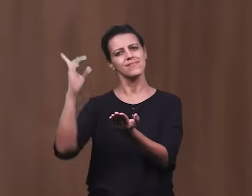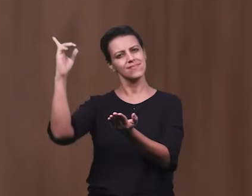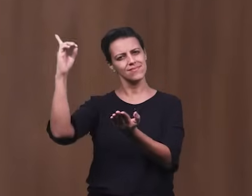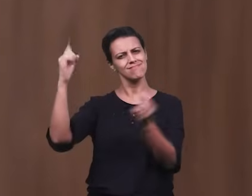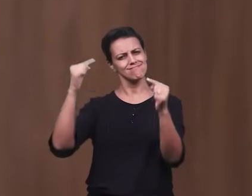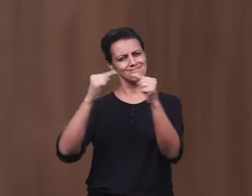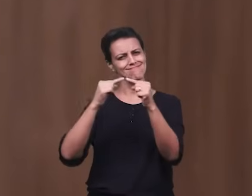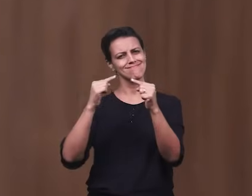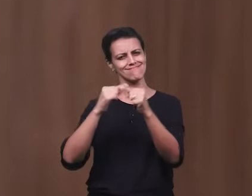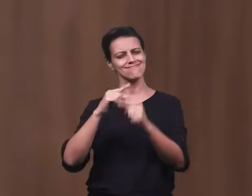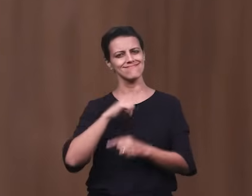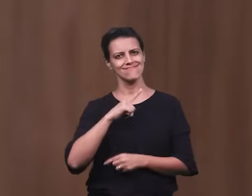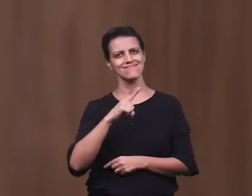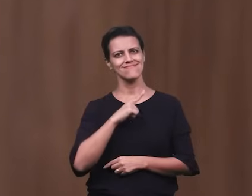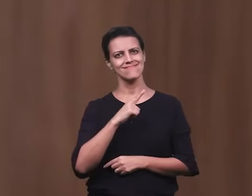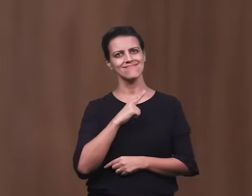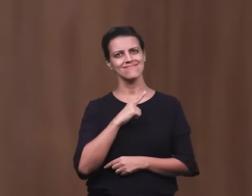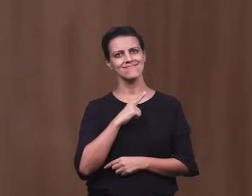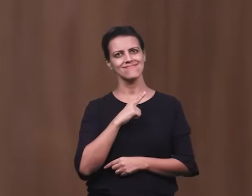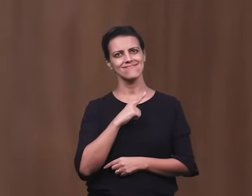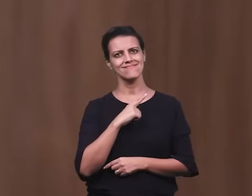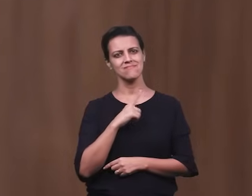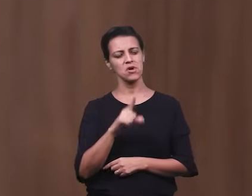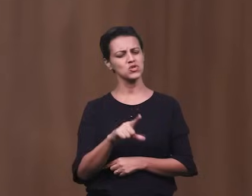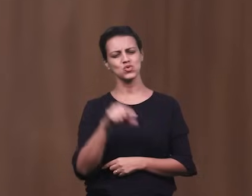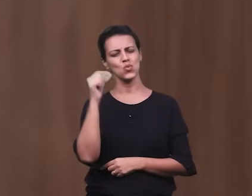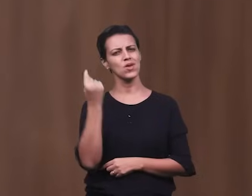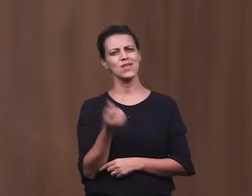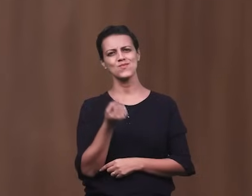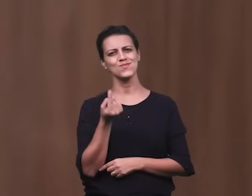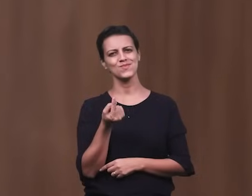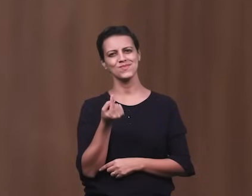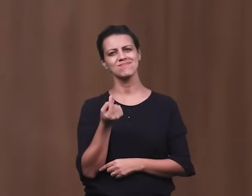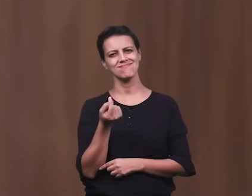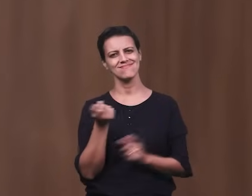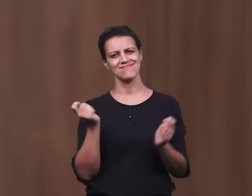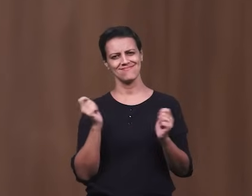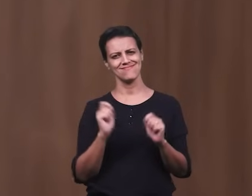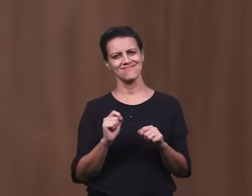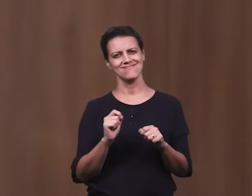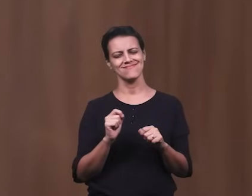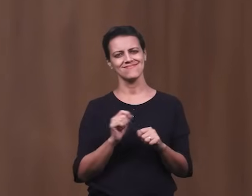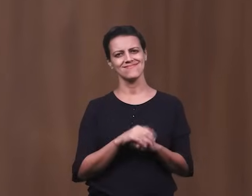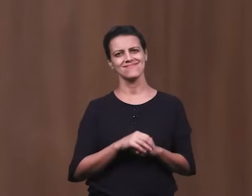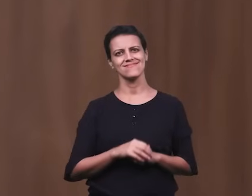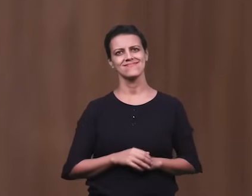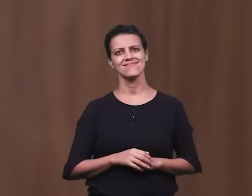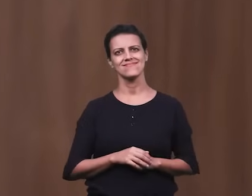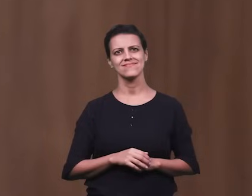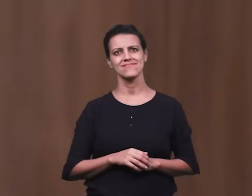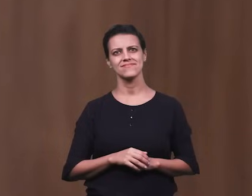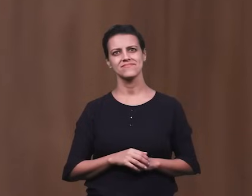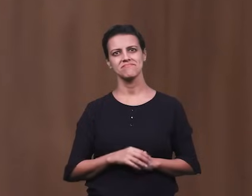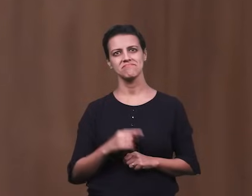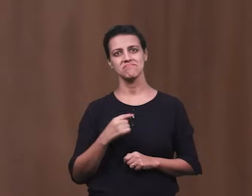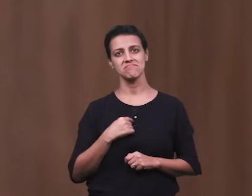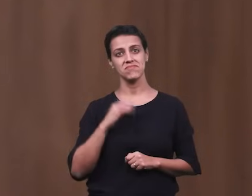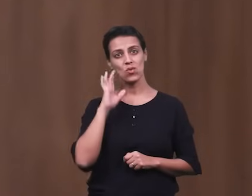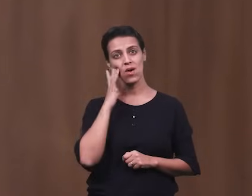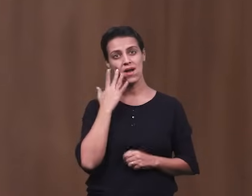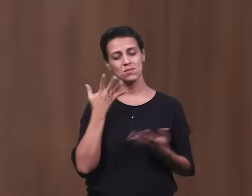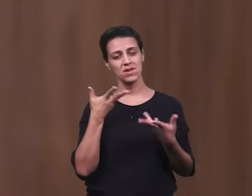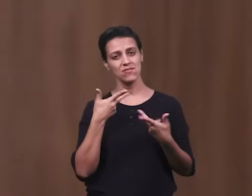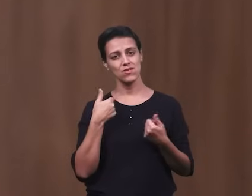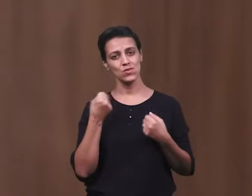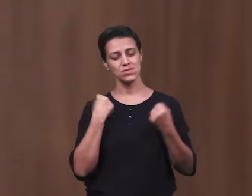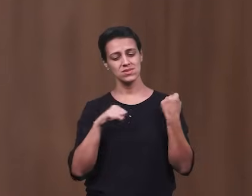Então, a gente poderia escolher um para poder iniciar aqui. Eu acho maravilhoso o